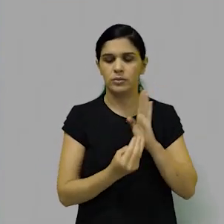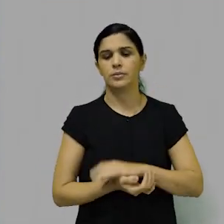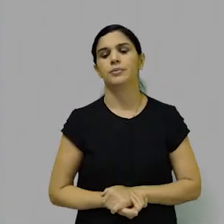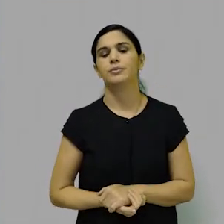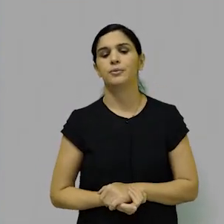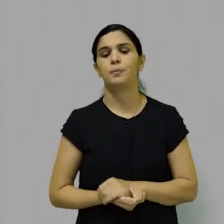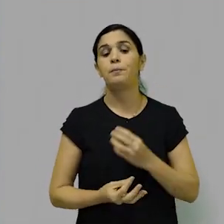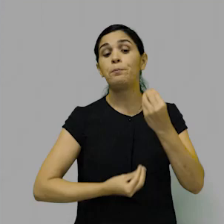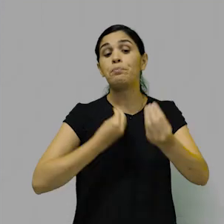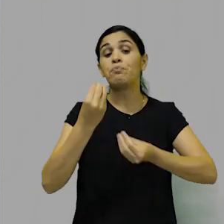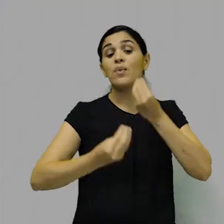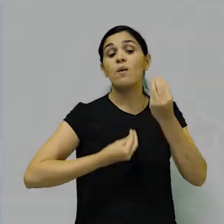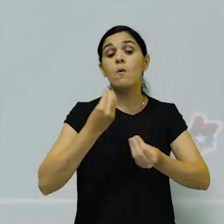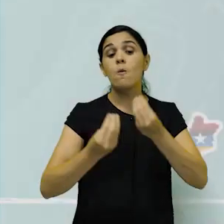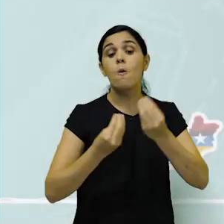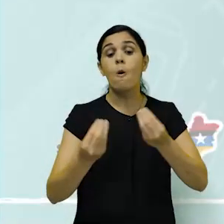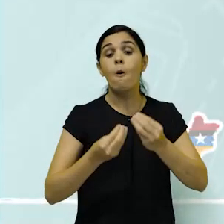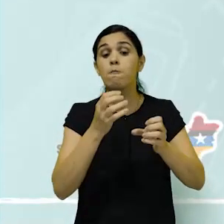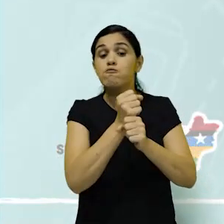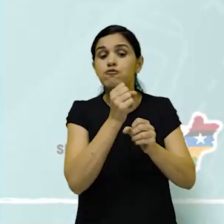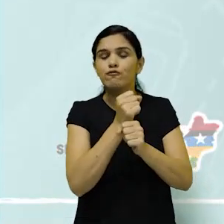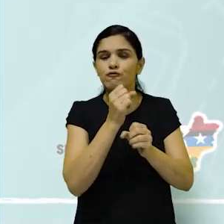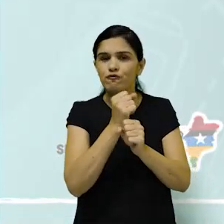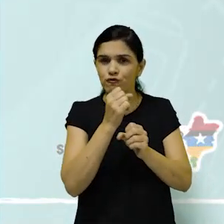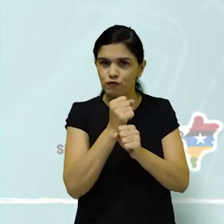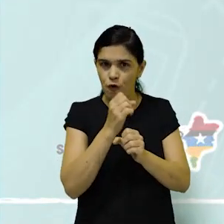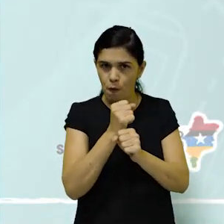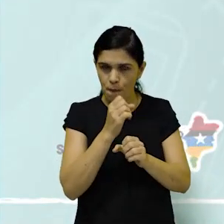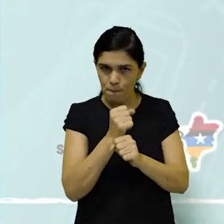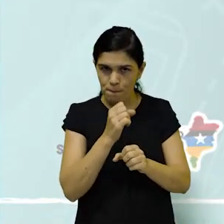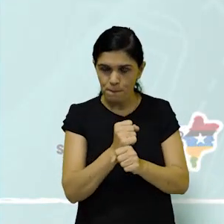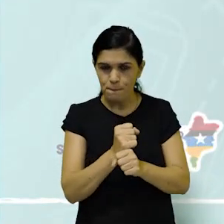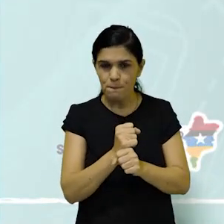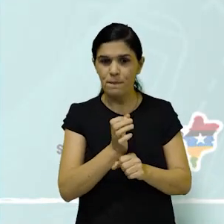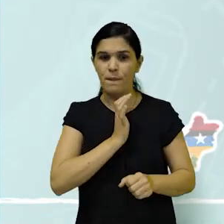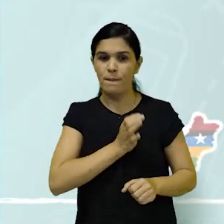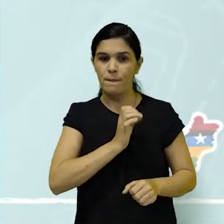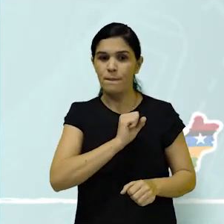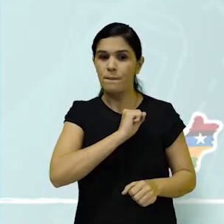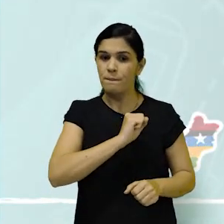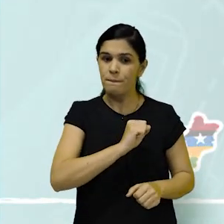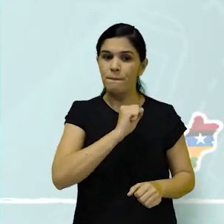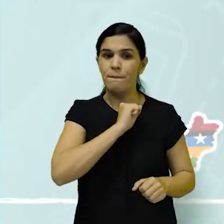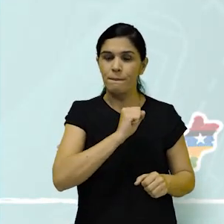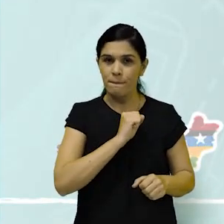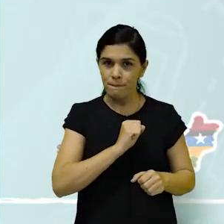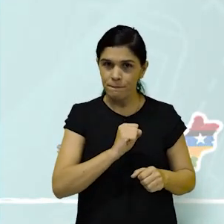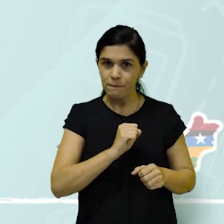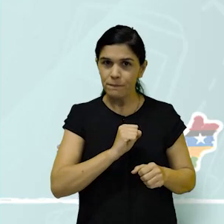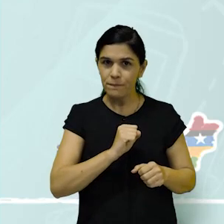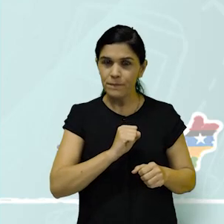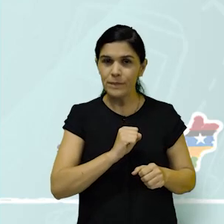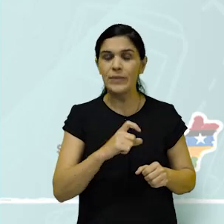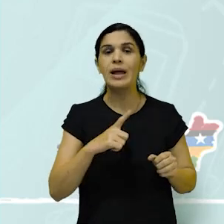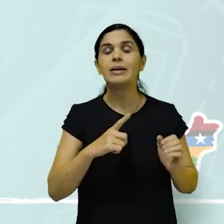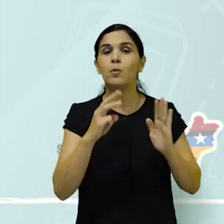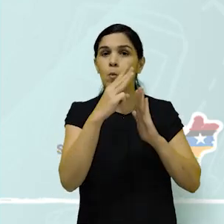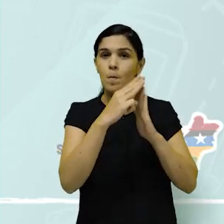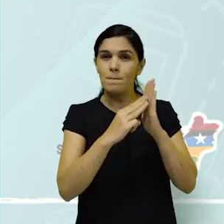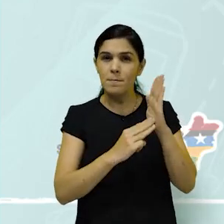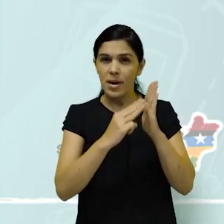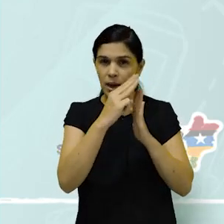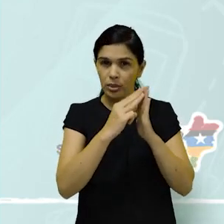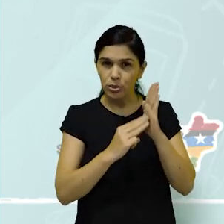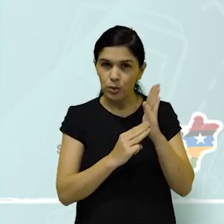Como calcular a frequência cardíaca máxima? Existe o método de Astrange, que consiste na aplicação da seguinte fórmula. Para